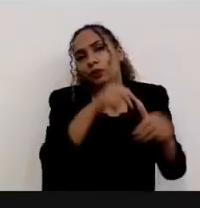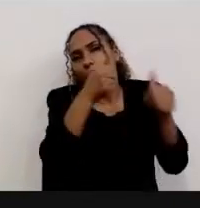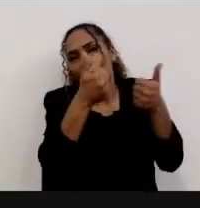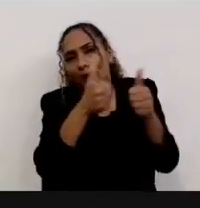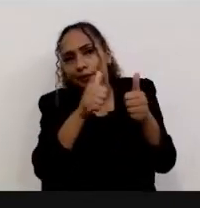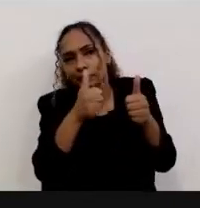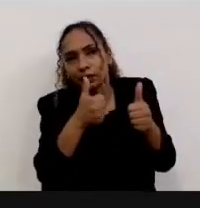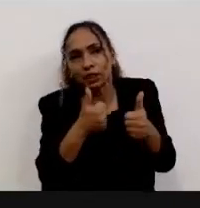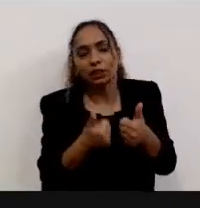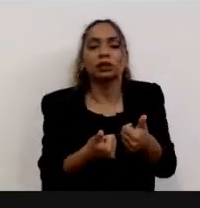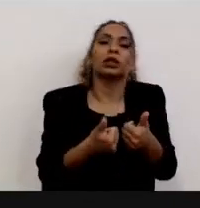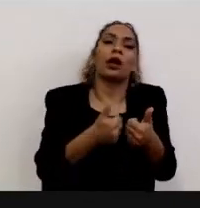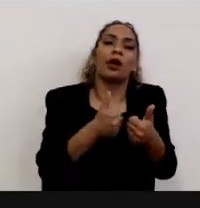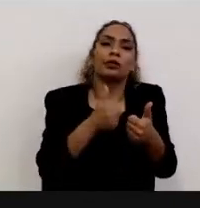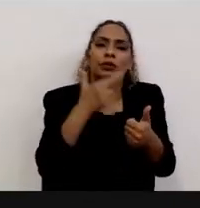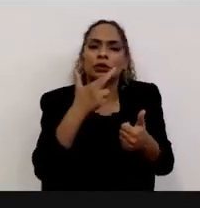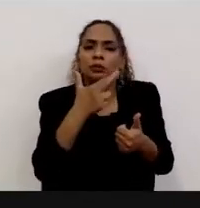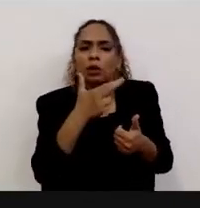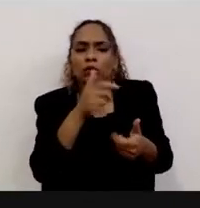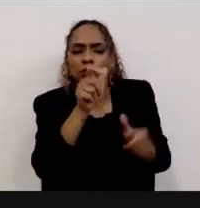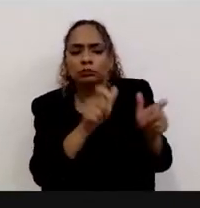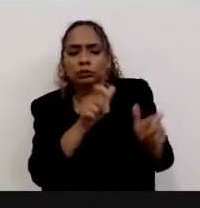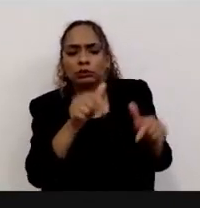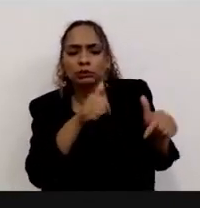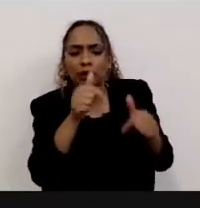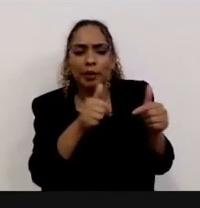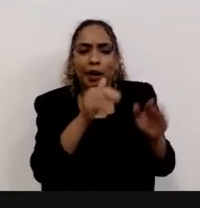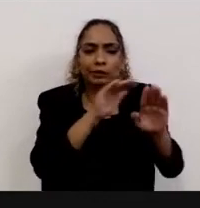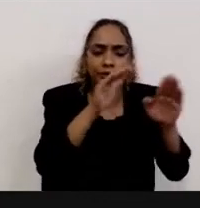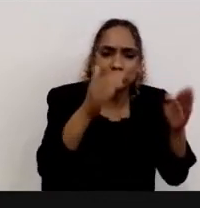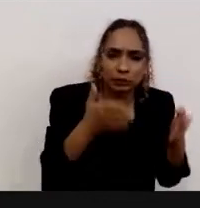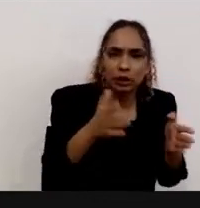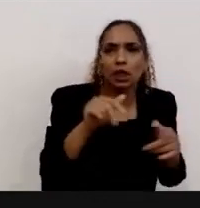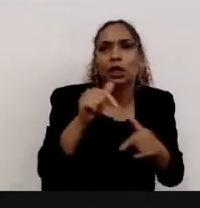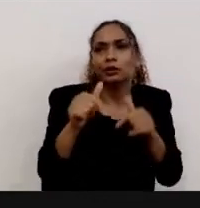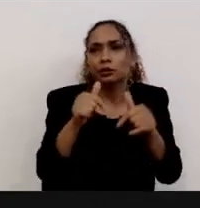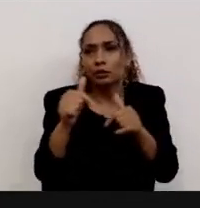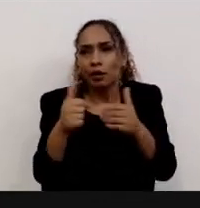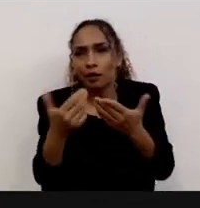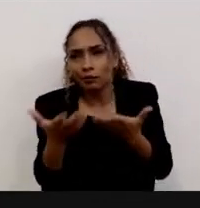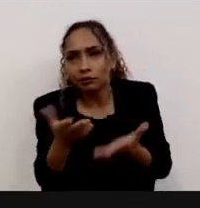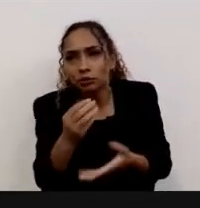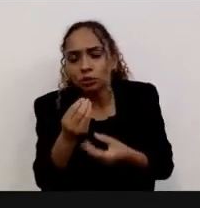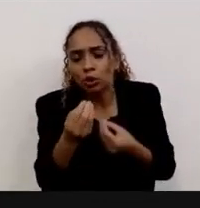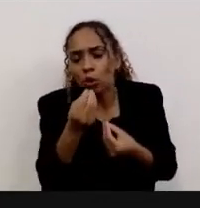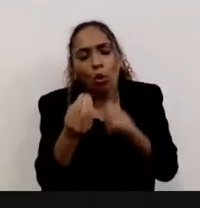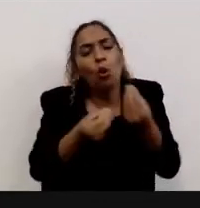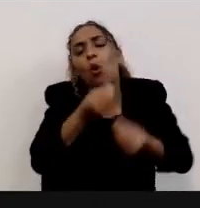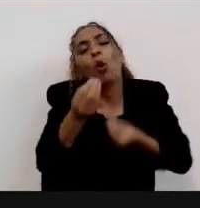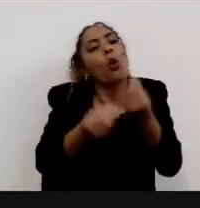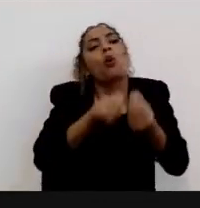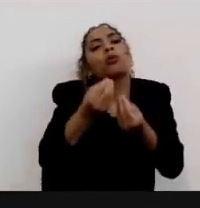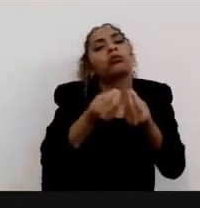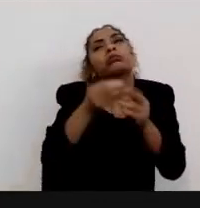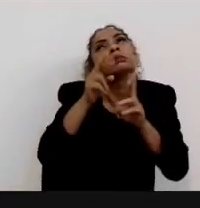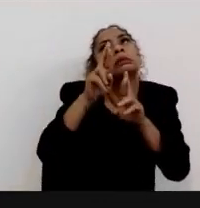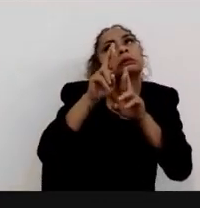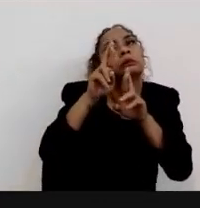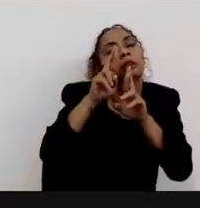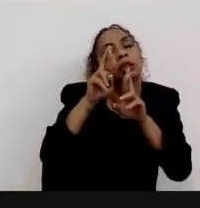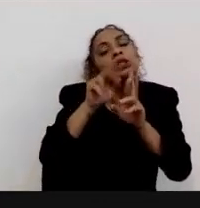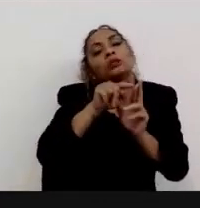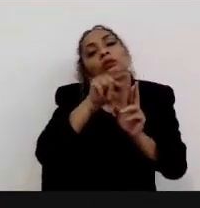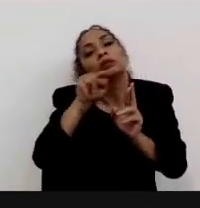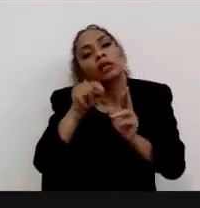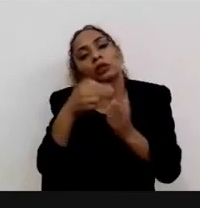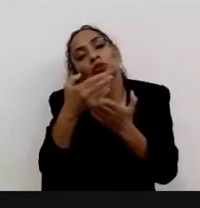avaliação da reação das pessoas que trabalham em gabinete, que trabalham com parlamentar, como é que eles estão, qual a expectativa deles em